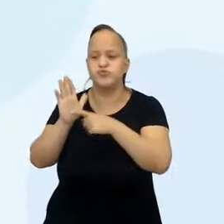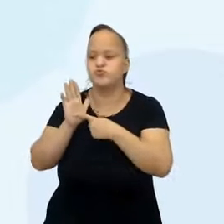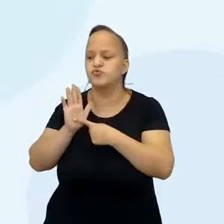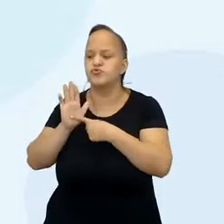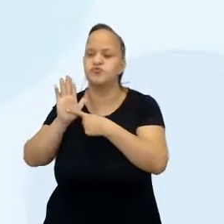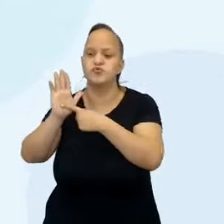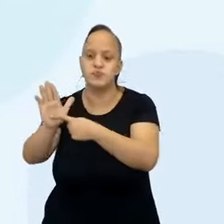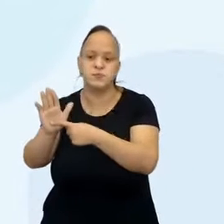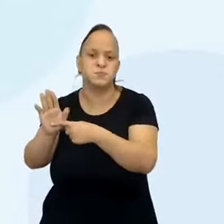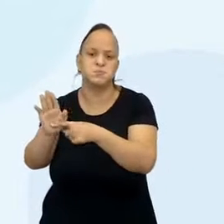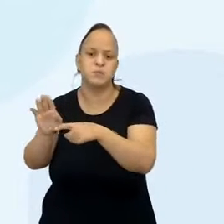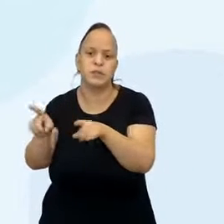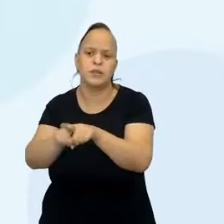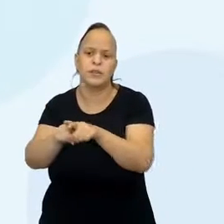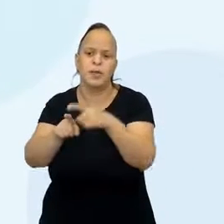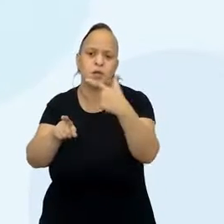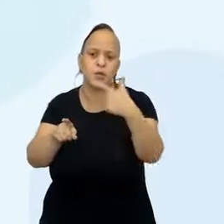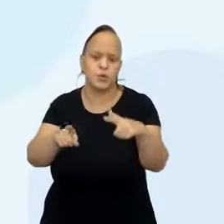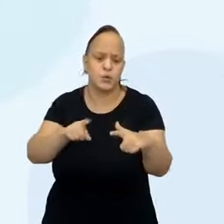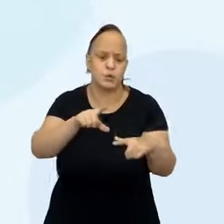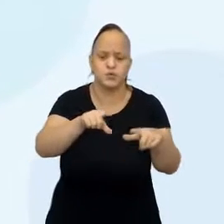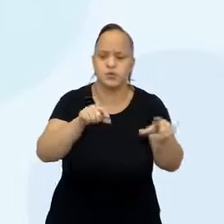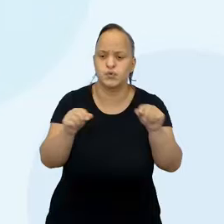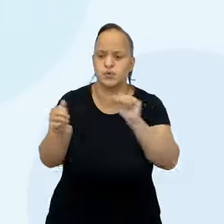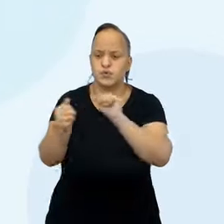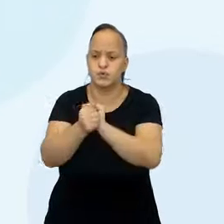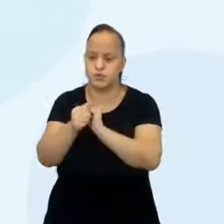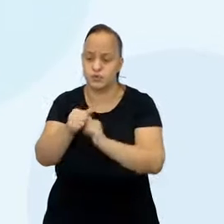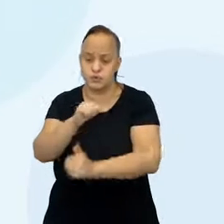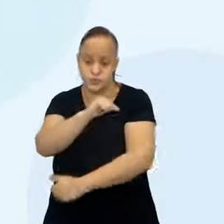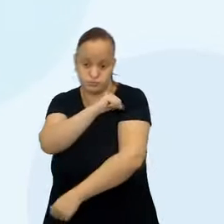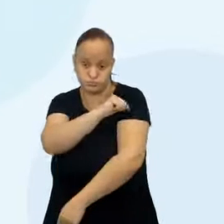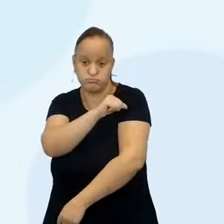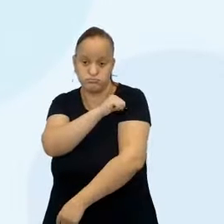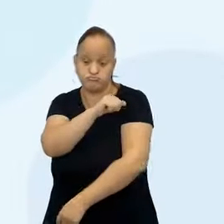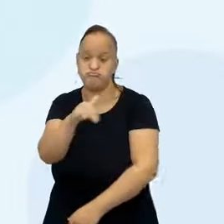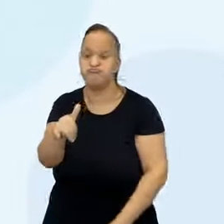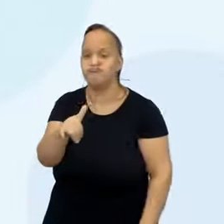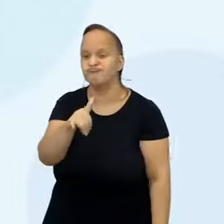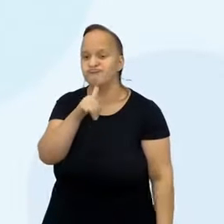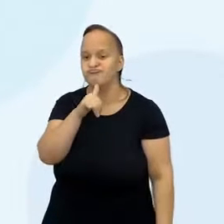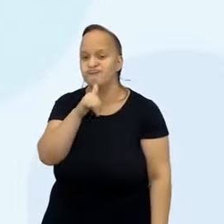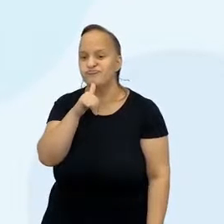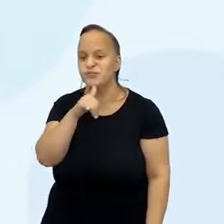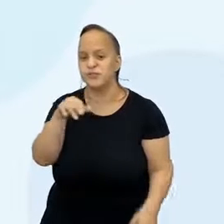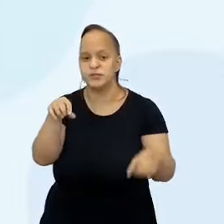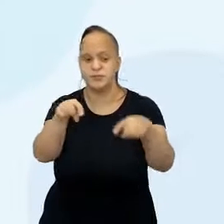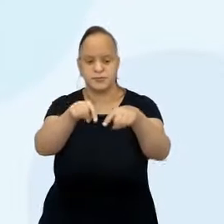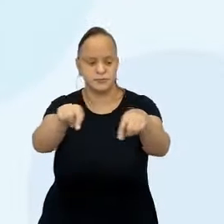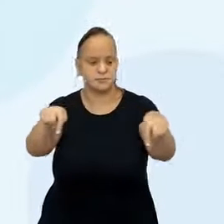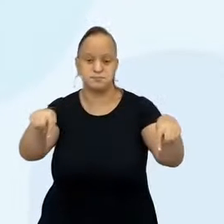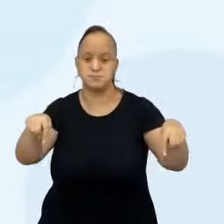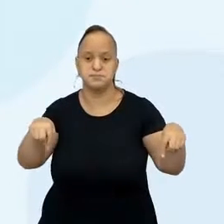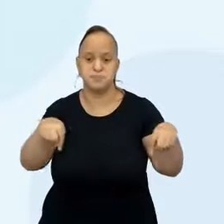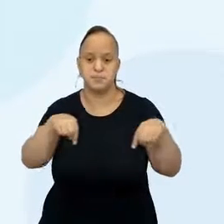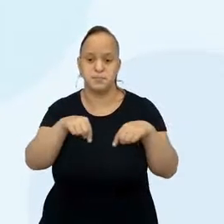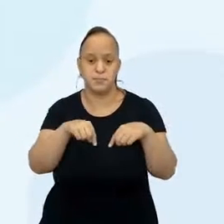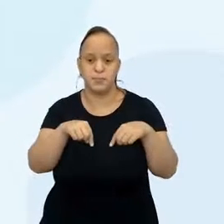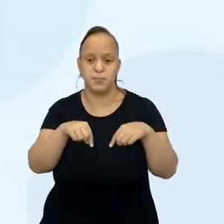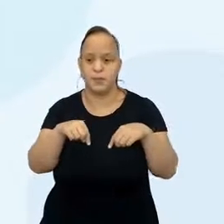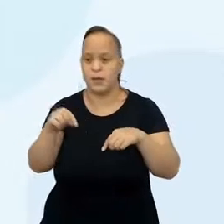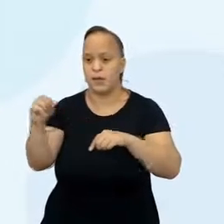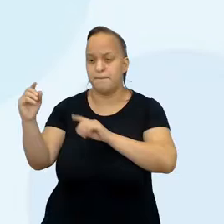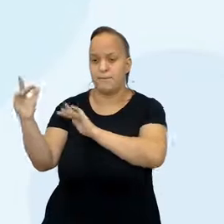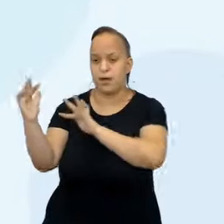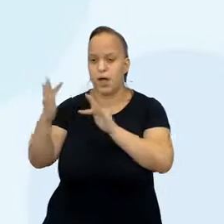que podem ser definidos junto aos estudantes. O brainstorm, o processo de construção da cidade, como foi dito,